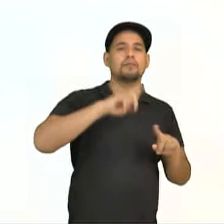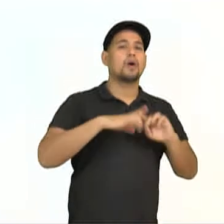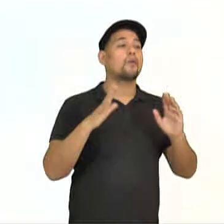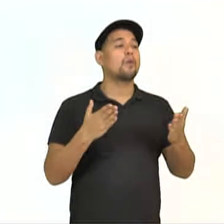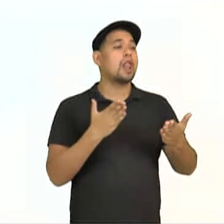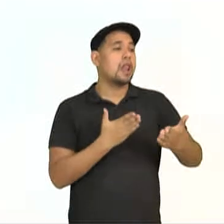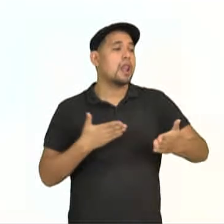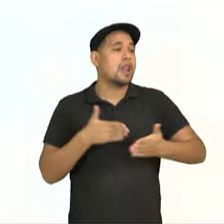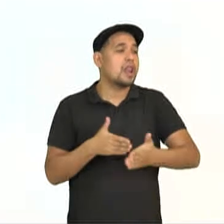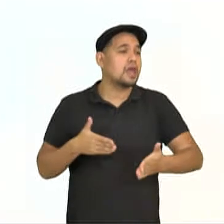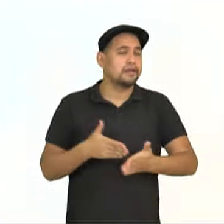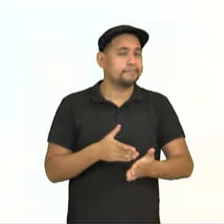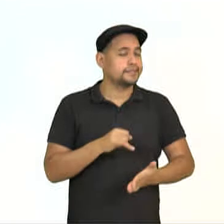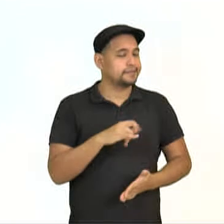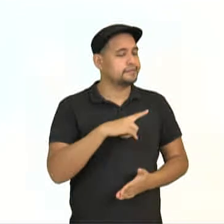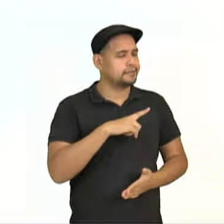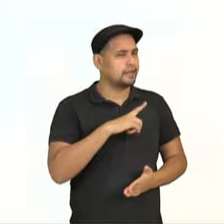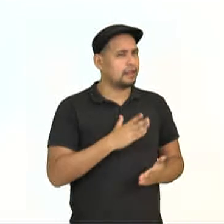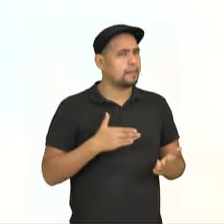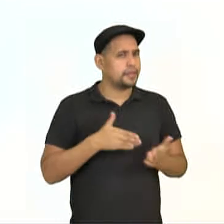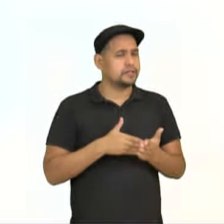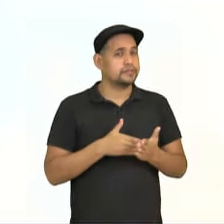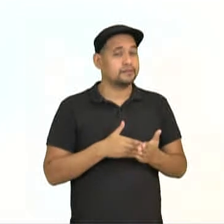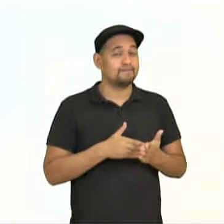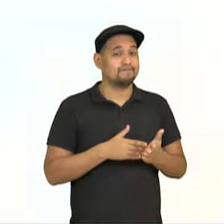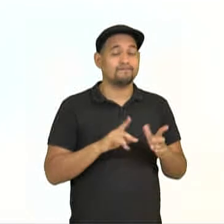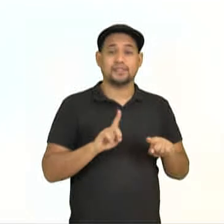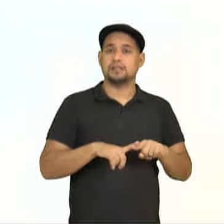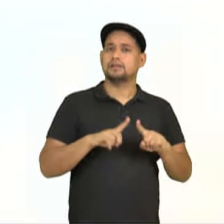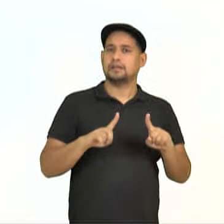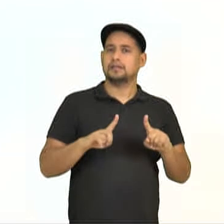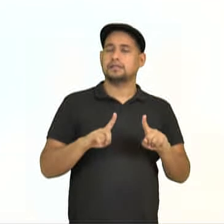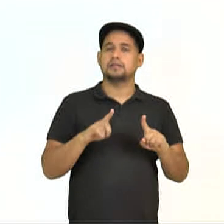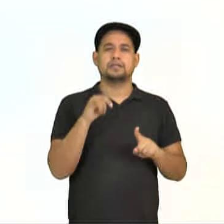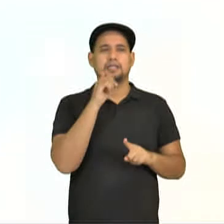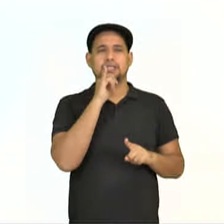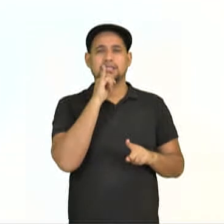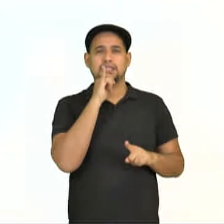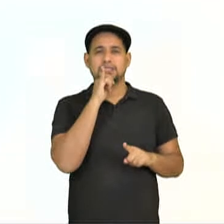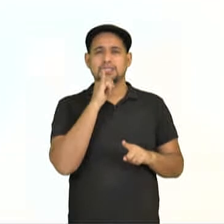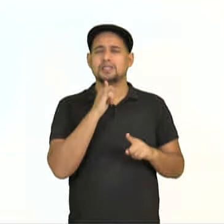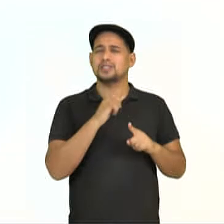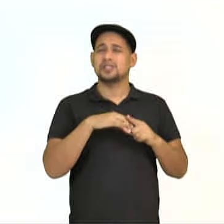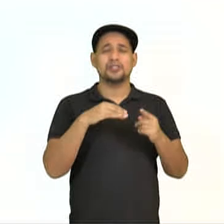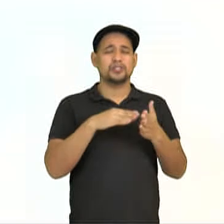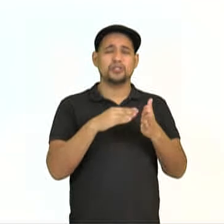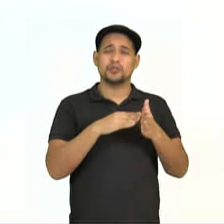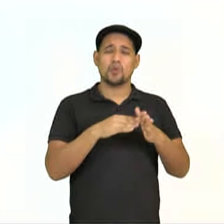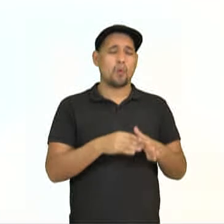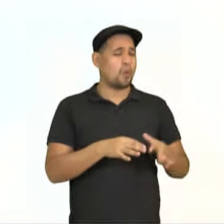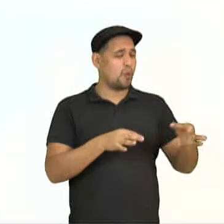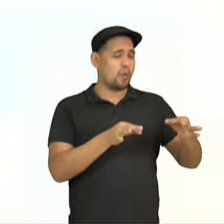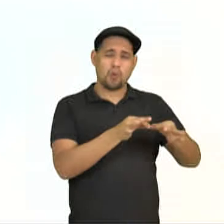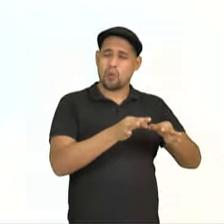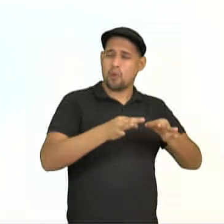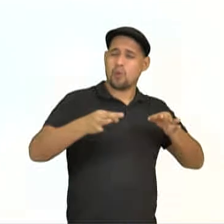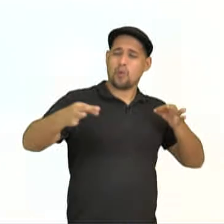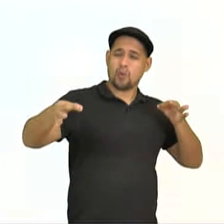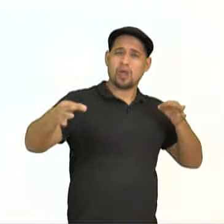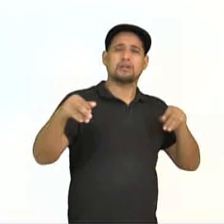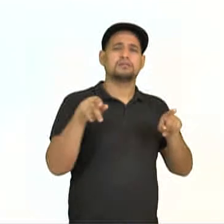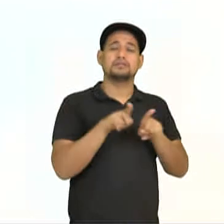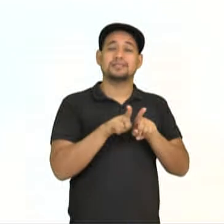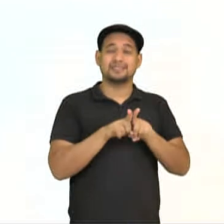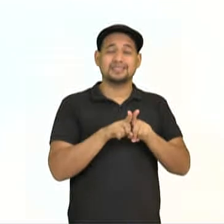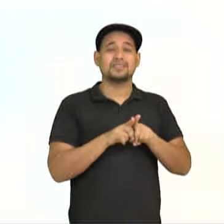os limites, se é que os há. De Stettin, no Mar Báltico, a Trieste, no Mar Adriático, uma cortina